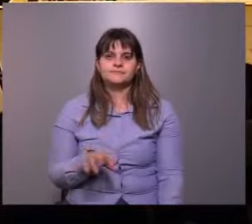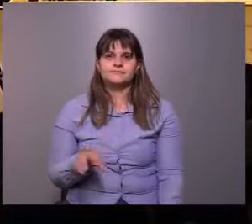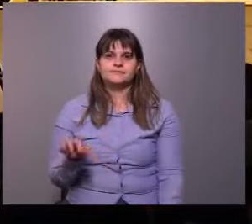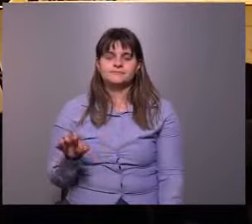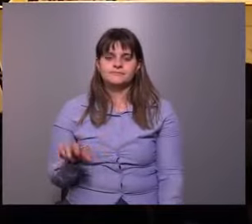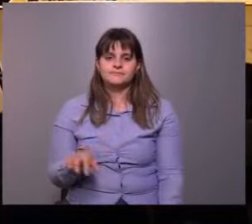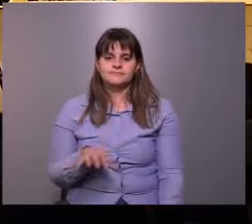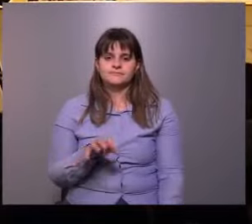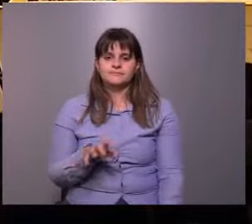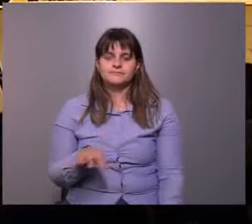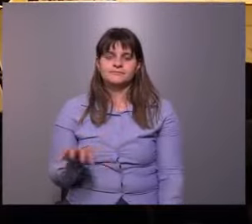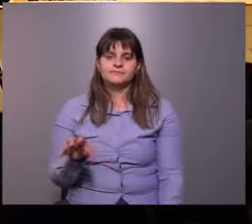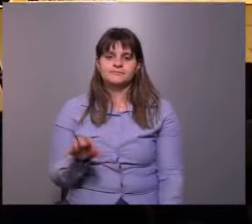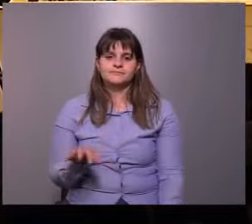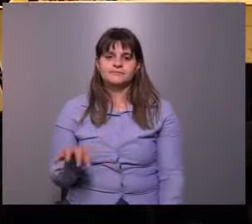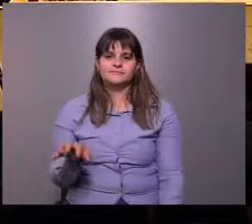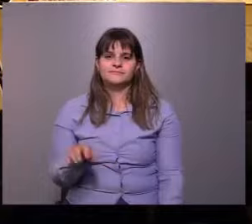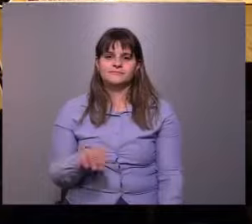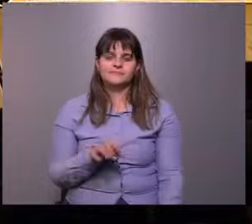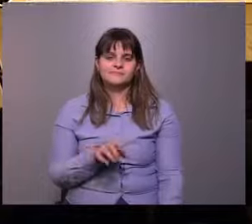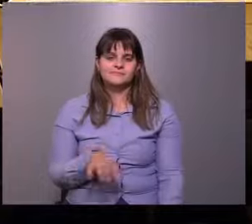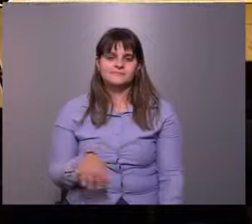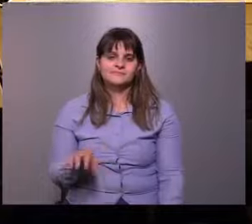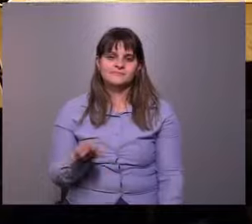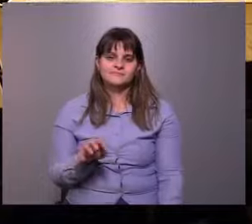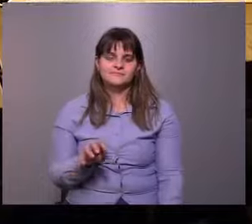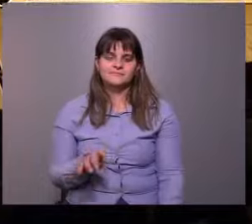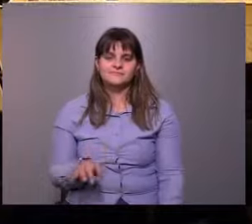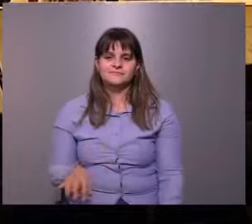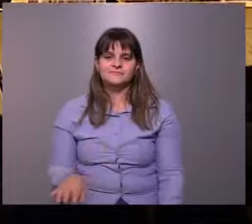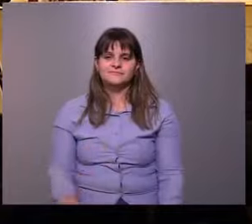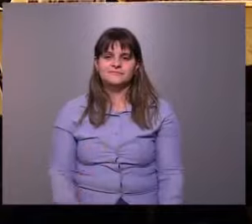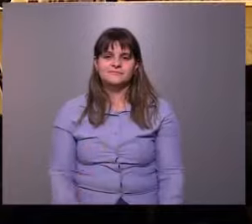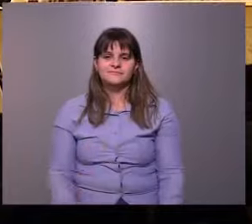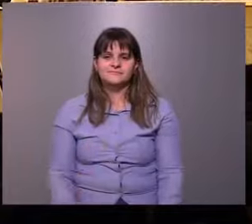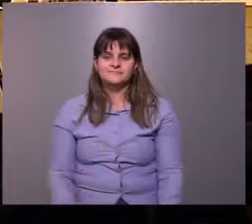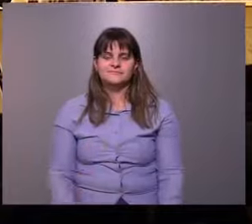mesma ilumine a cova da Iria.